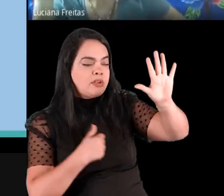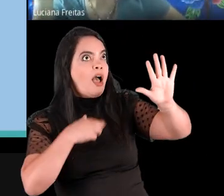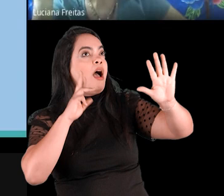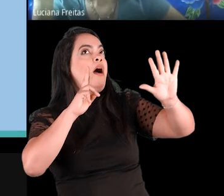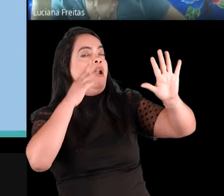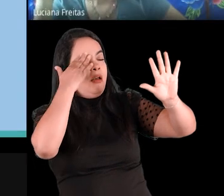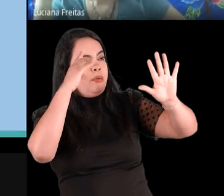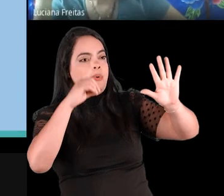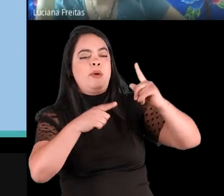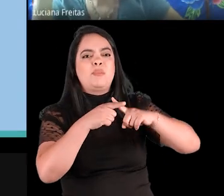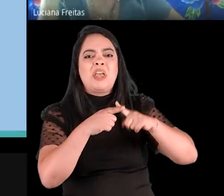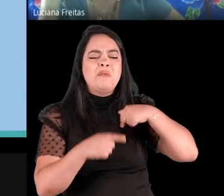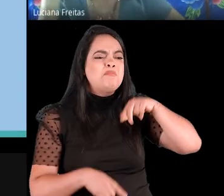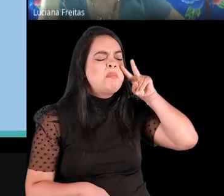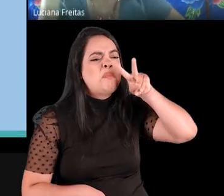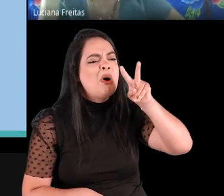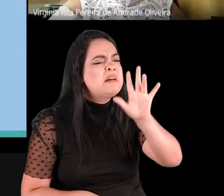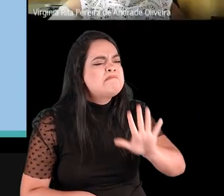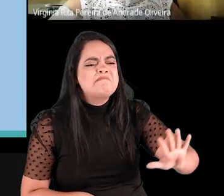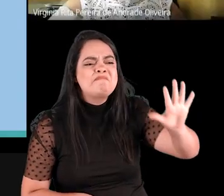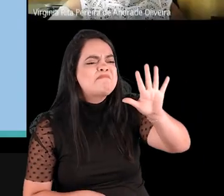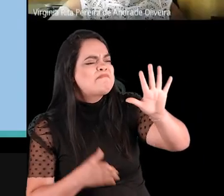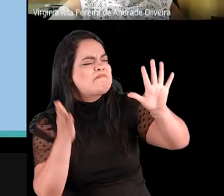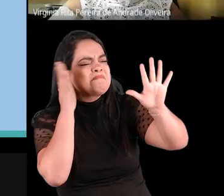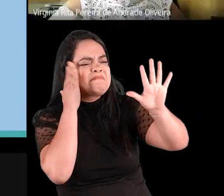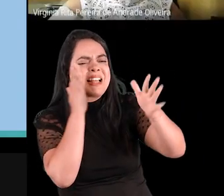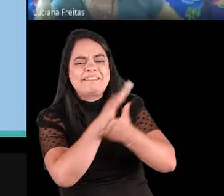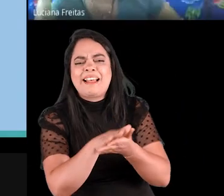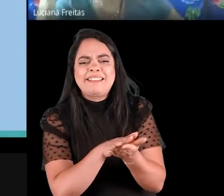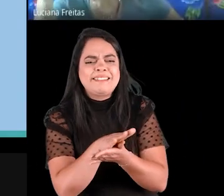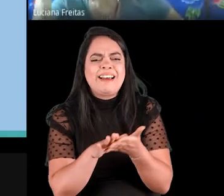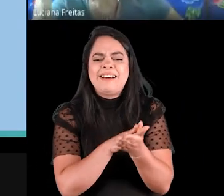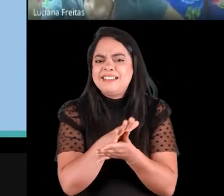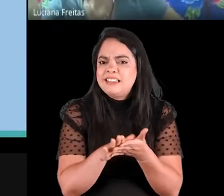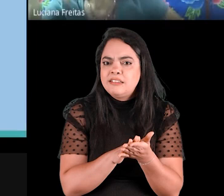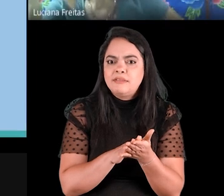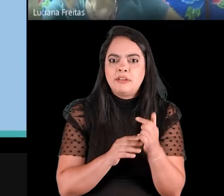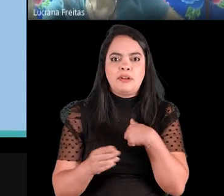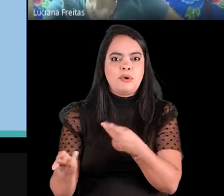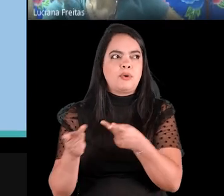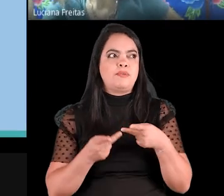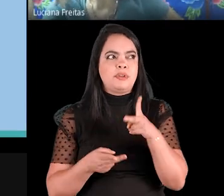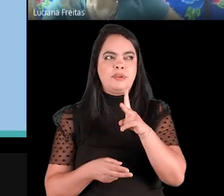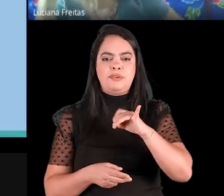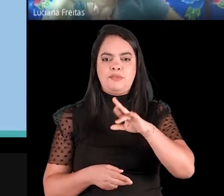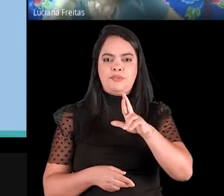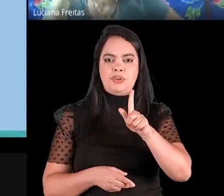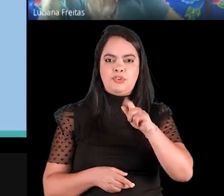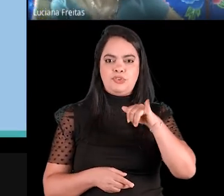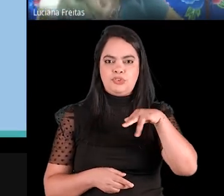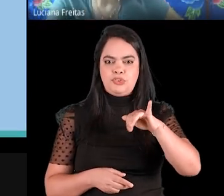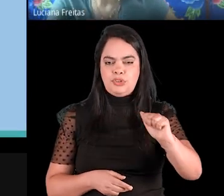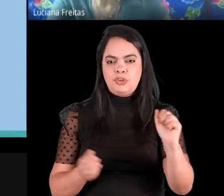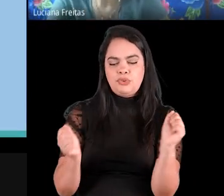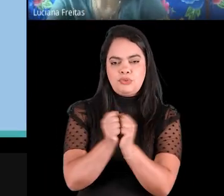só, eu não conseguiria entender. Uhum. E quando eu convidei a Virgínia para estar com a gente, né, no portal,